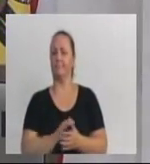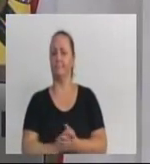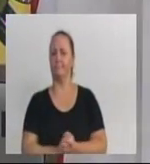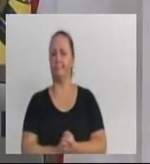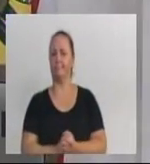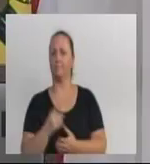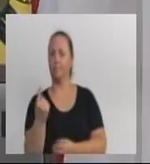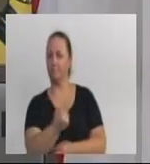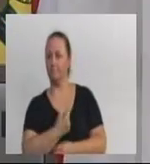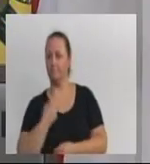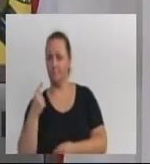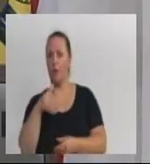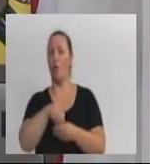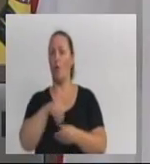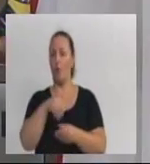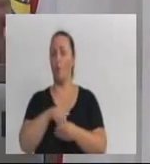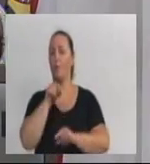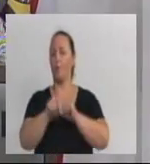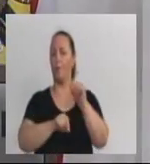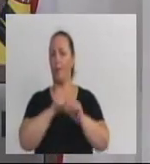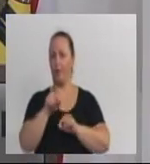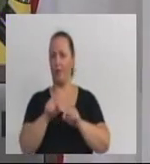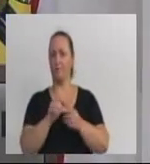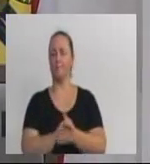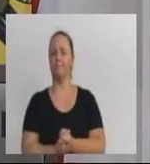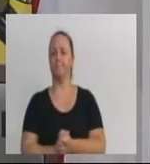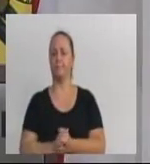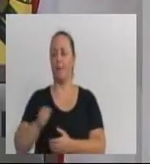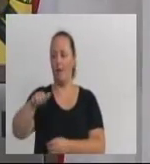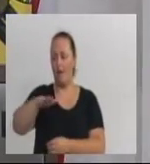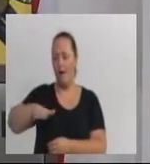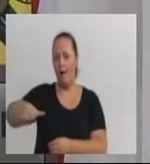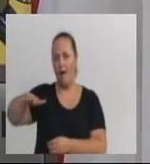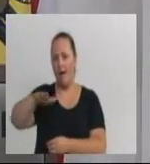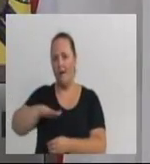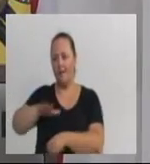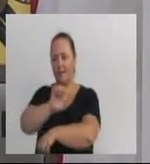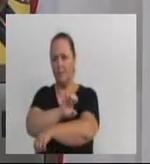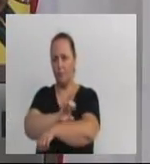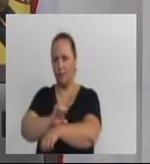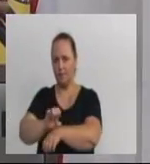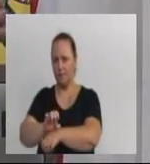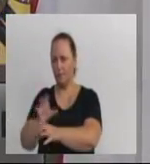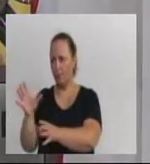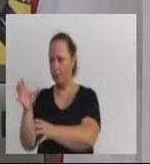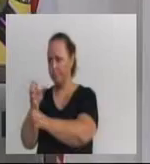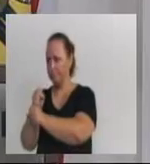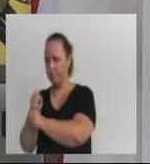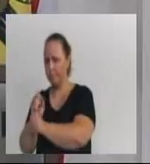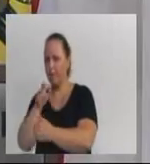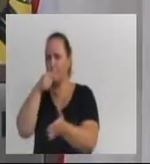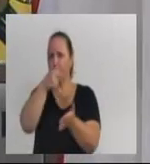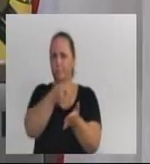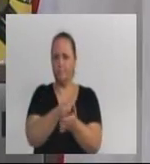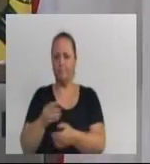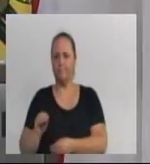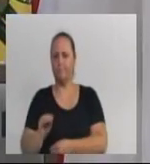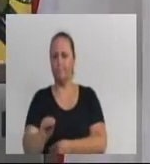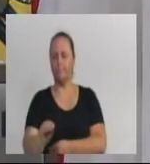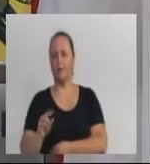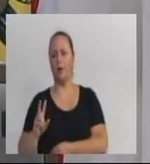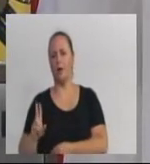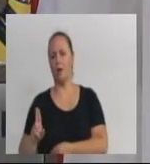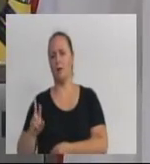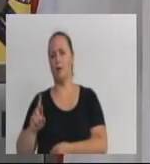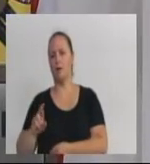o remanejamento financeiro da área da educação para urbanizadora. Uma vergonha. Base do